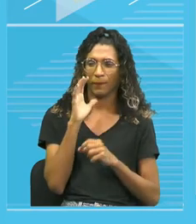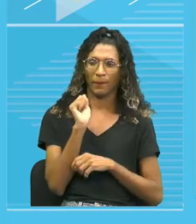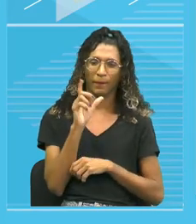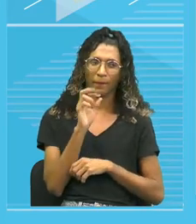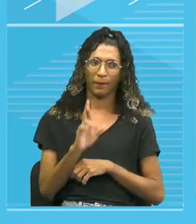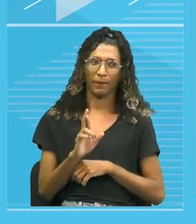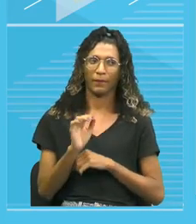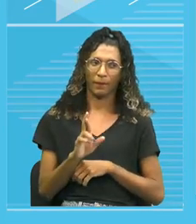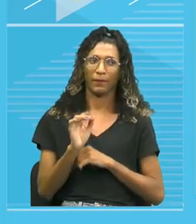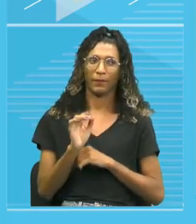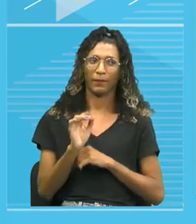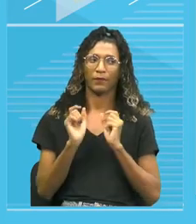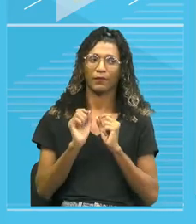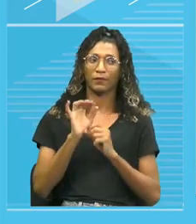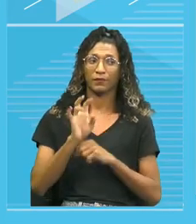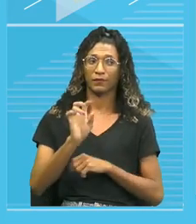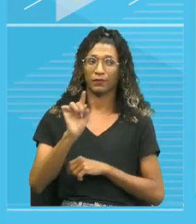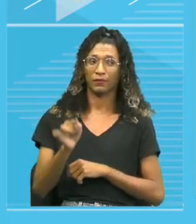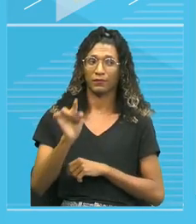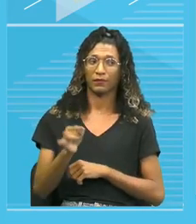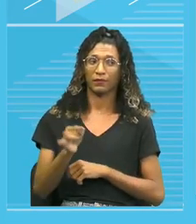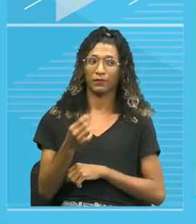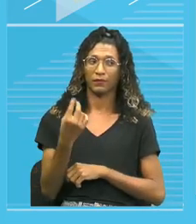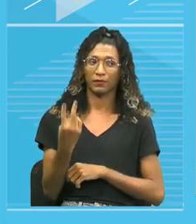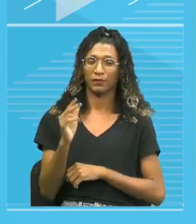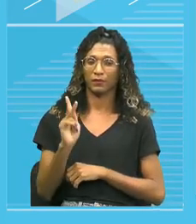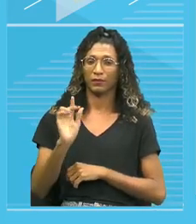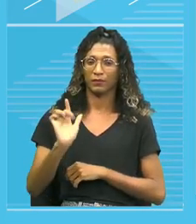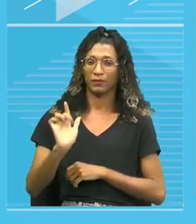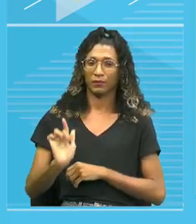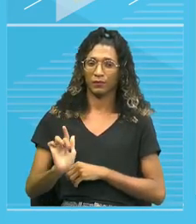pela queima de 5,2 kg